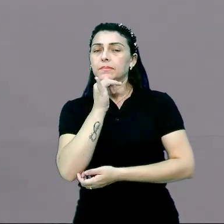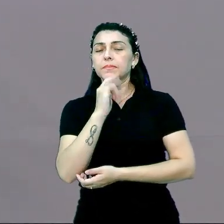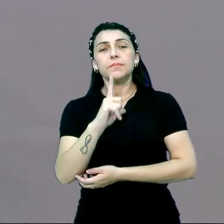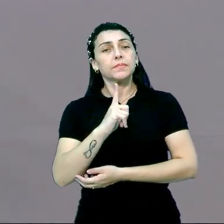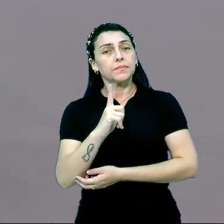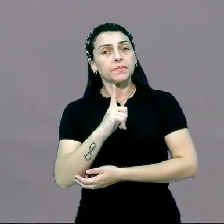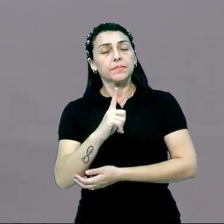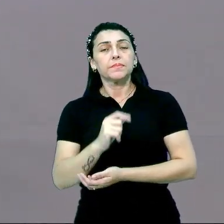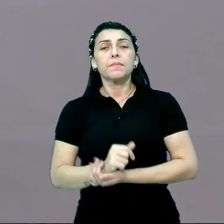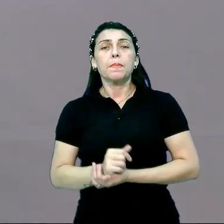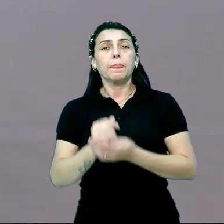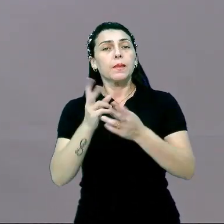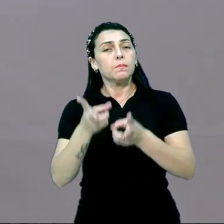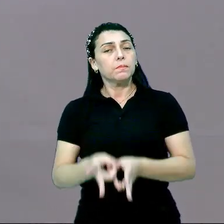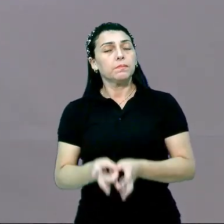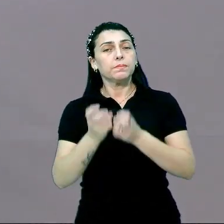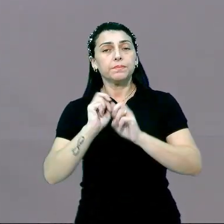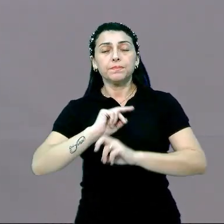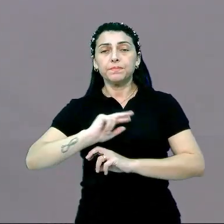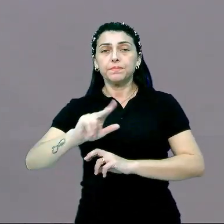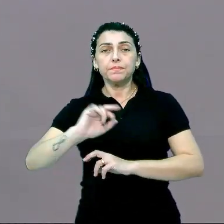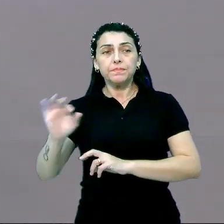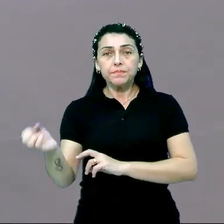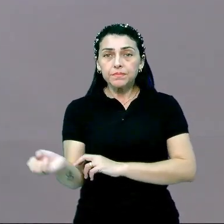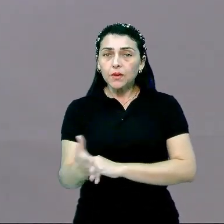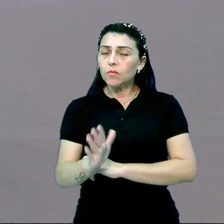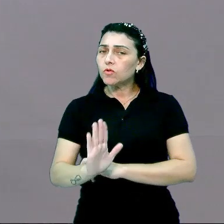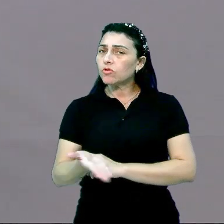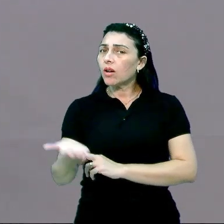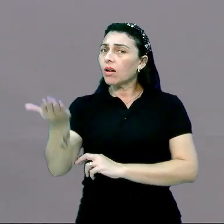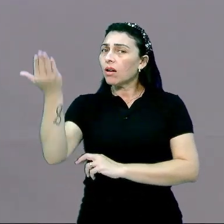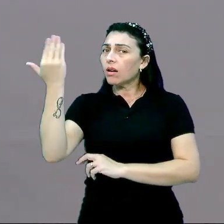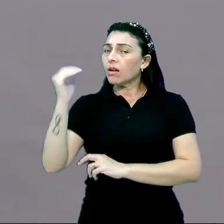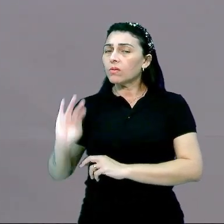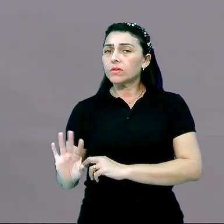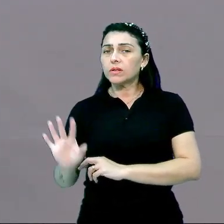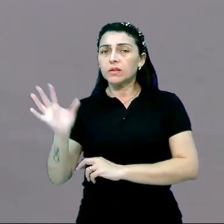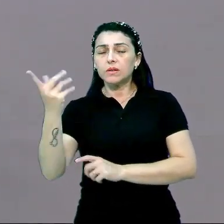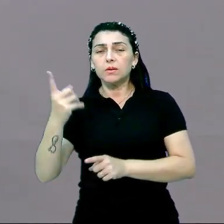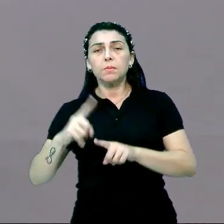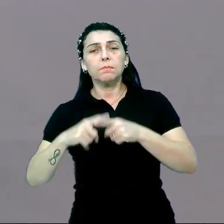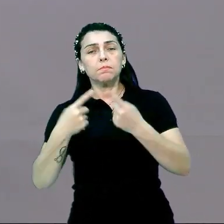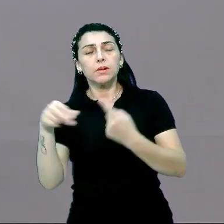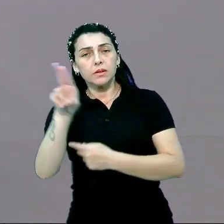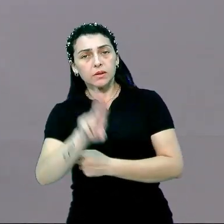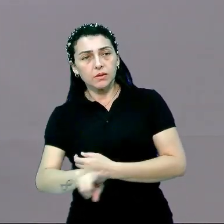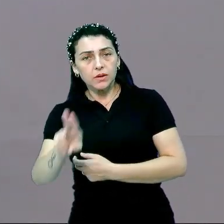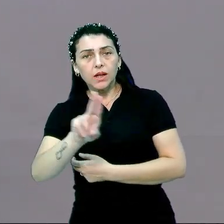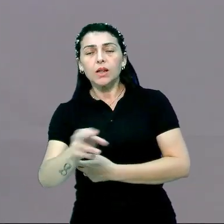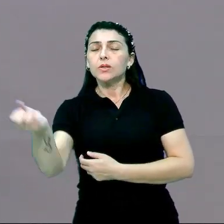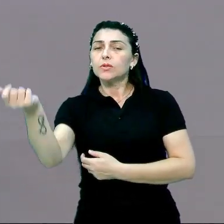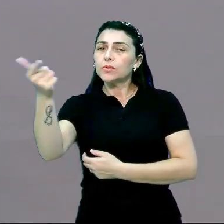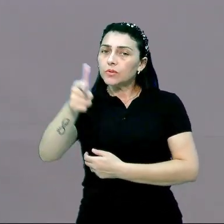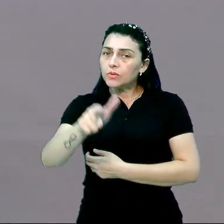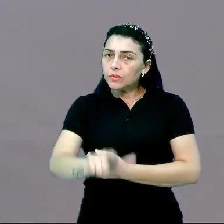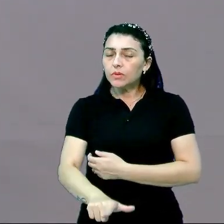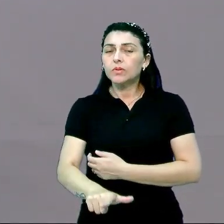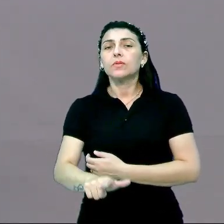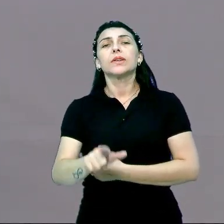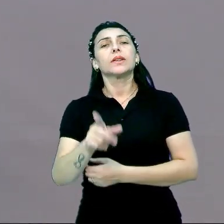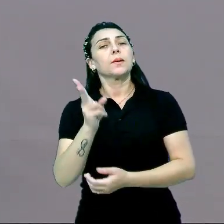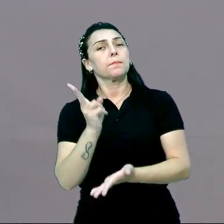tem. Então, assim, observe que não é uma coisa inédita, já aconteceu. Porém, ele utiliza novamente